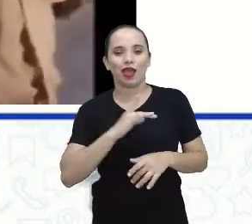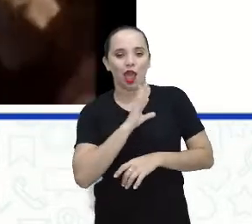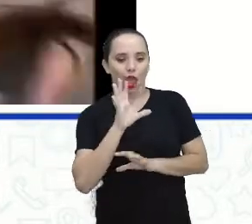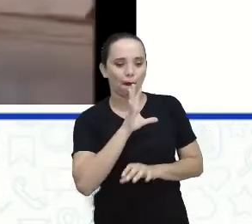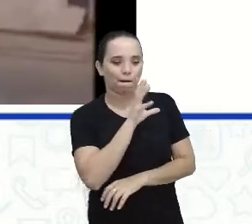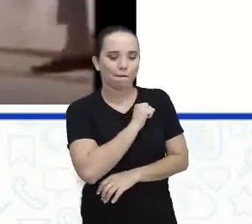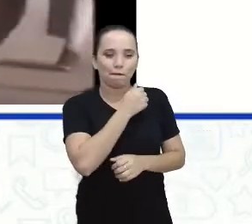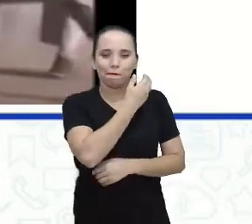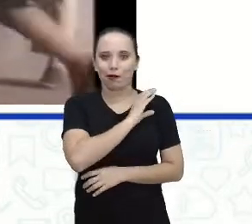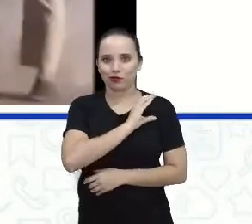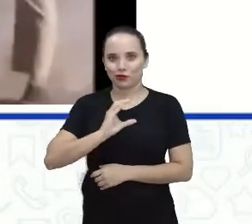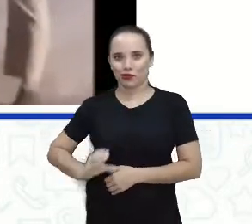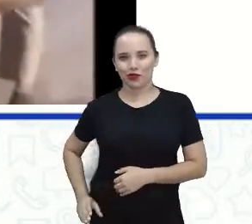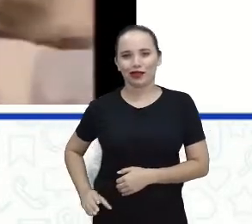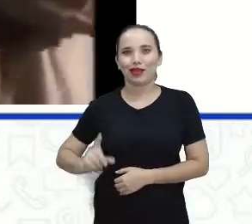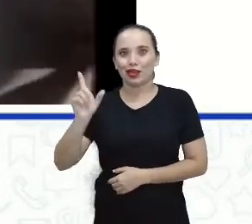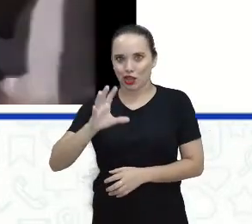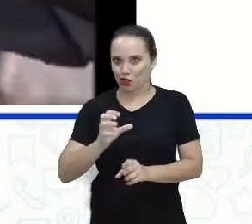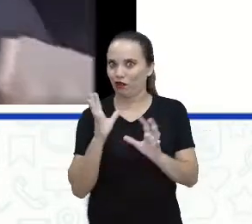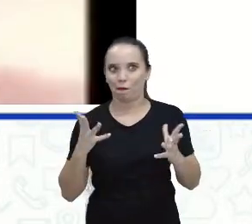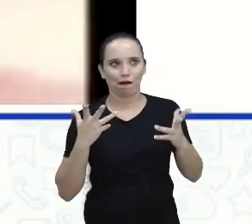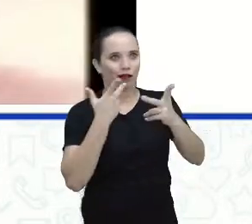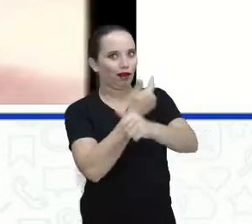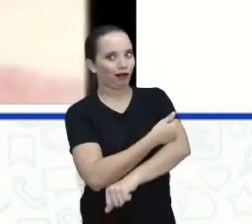arretado do mundo. E se não for, segue!